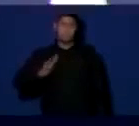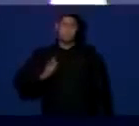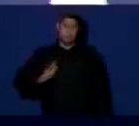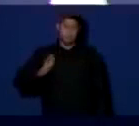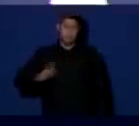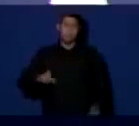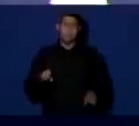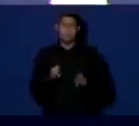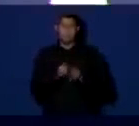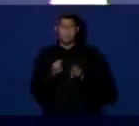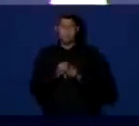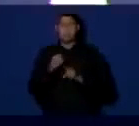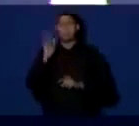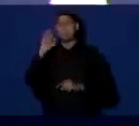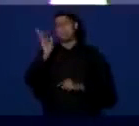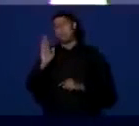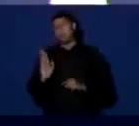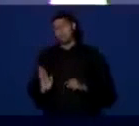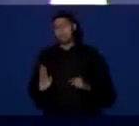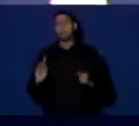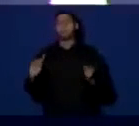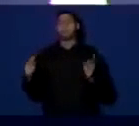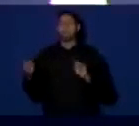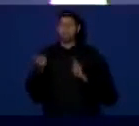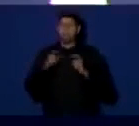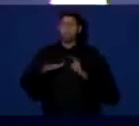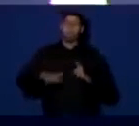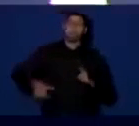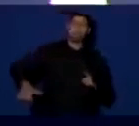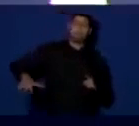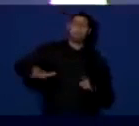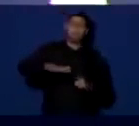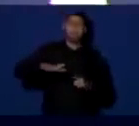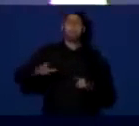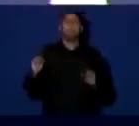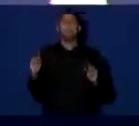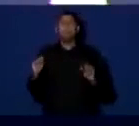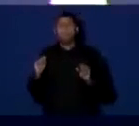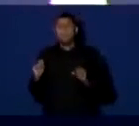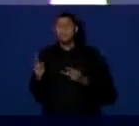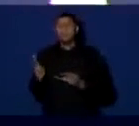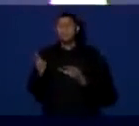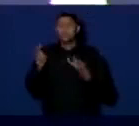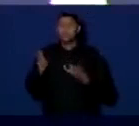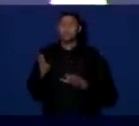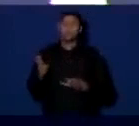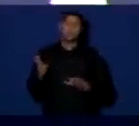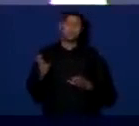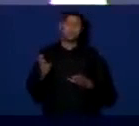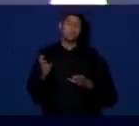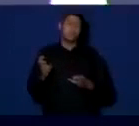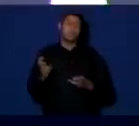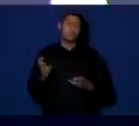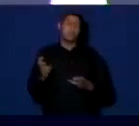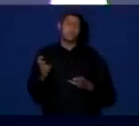e do Brasil, e a gente discutiu um pouquinho esse cenário de juros americanos ou